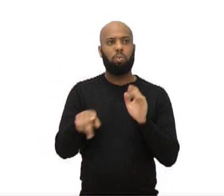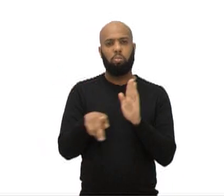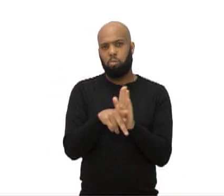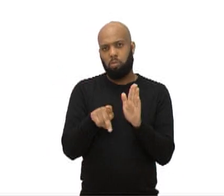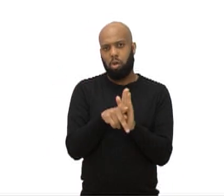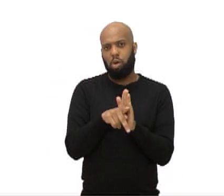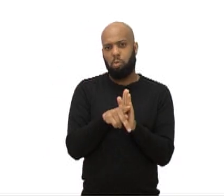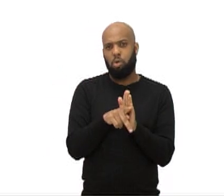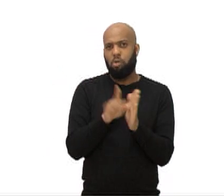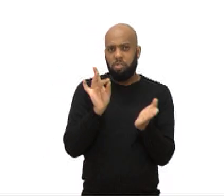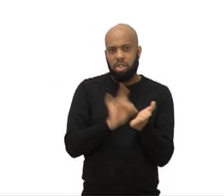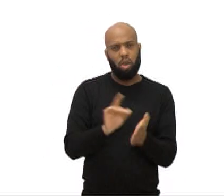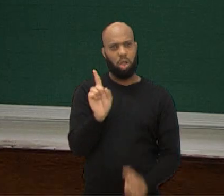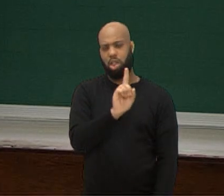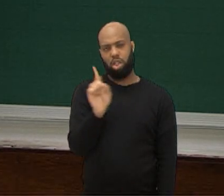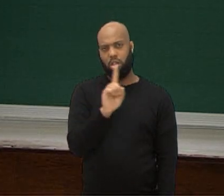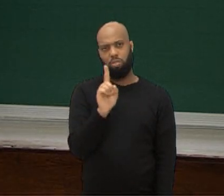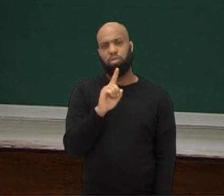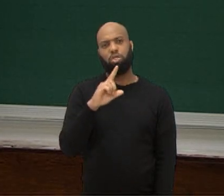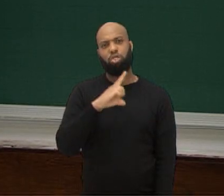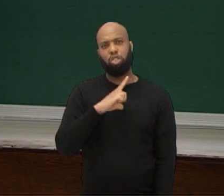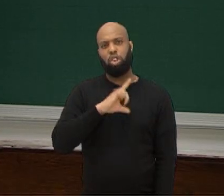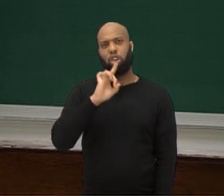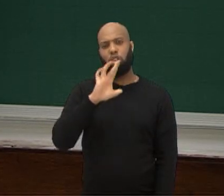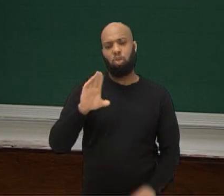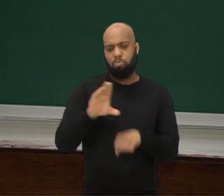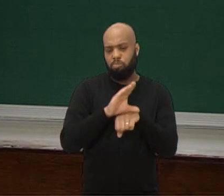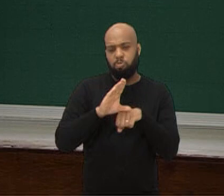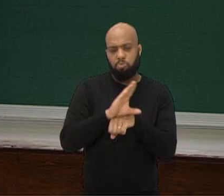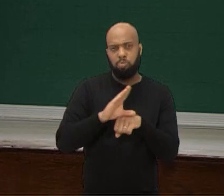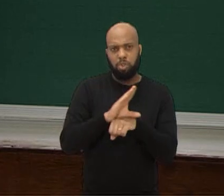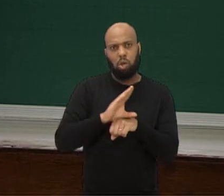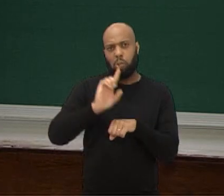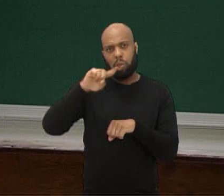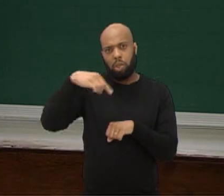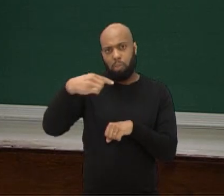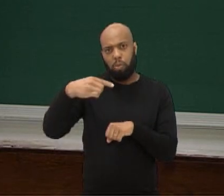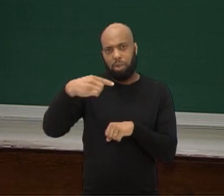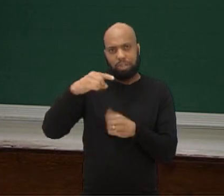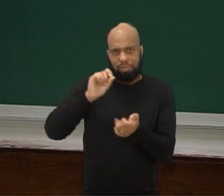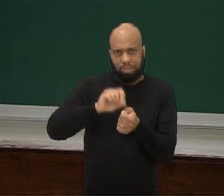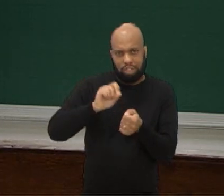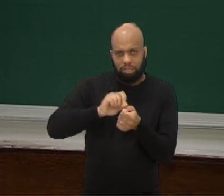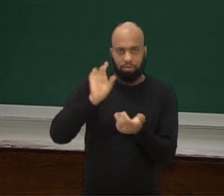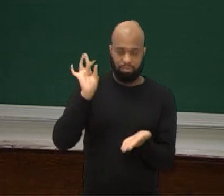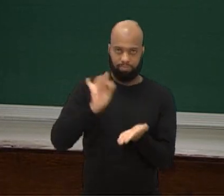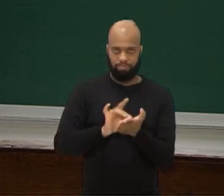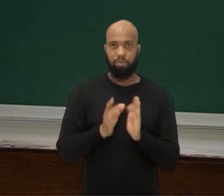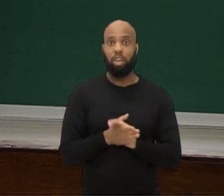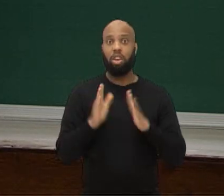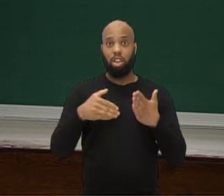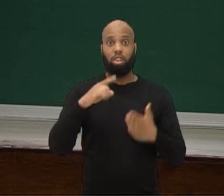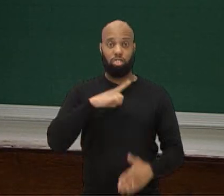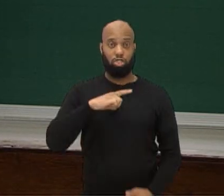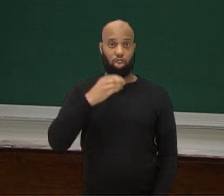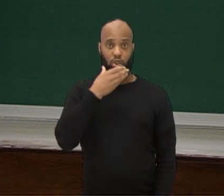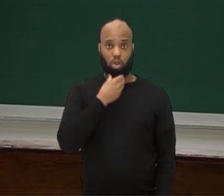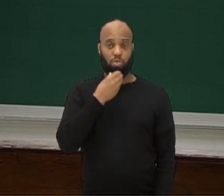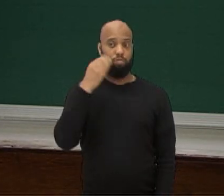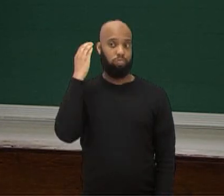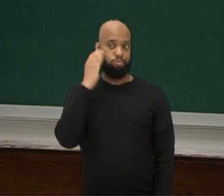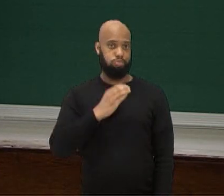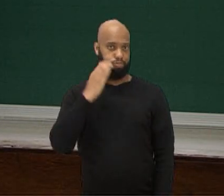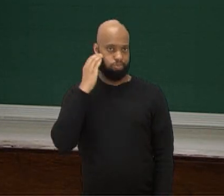provisório. O que nós estudamos? Vamos lembrar aqui? Dom Pedro I estava com uma